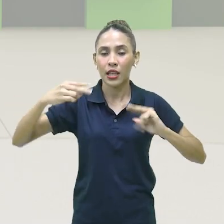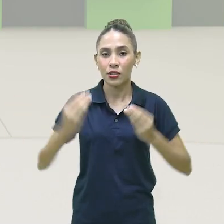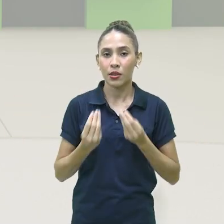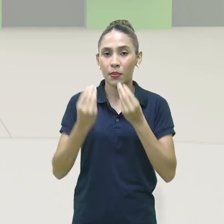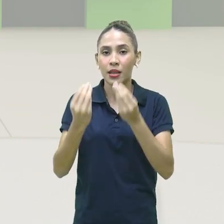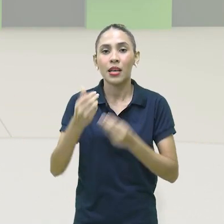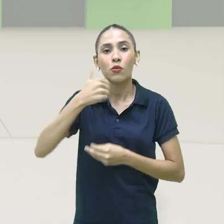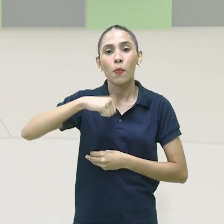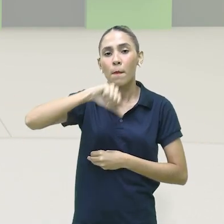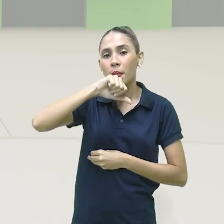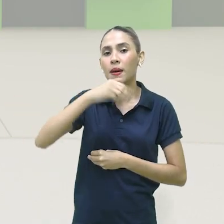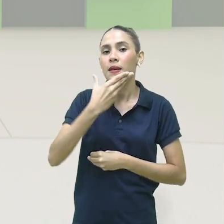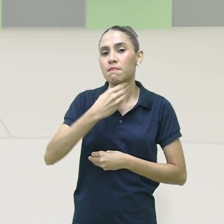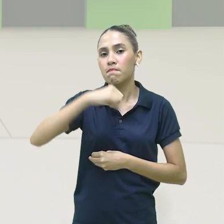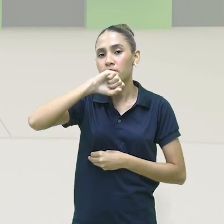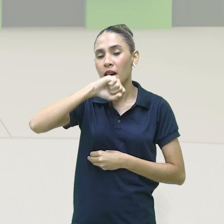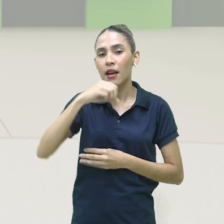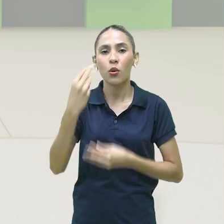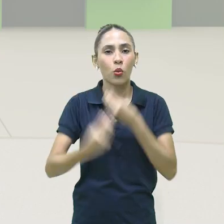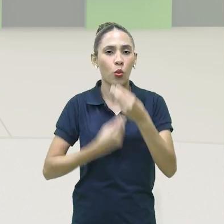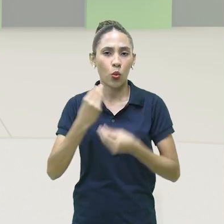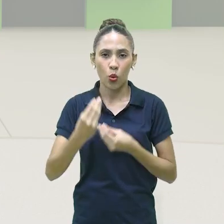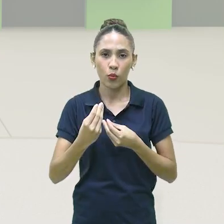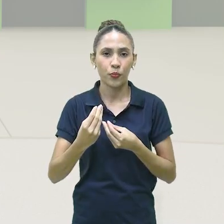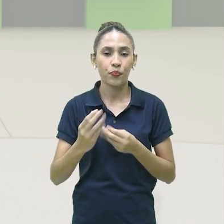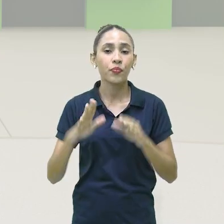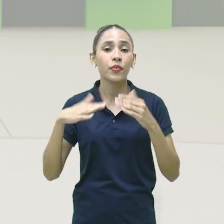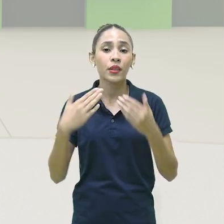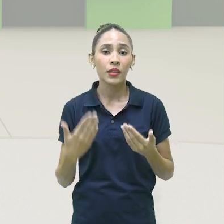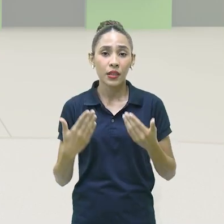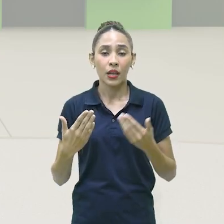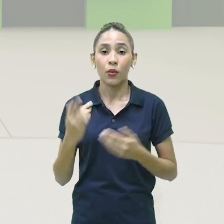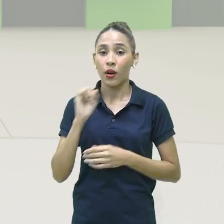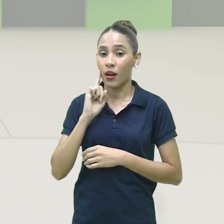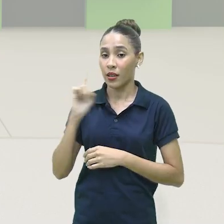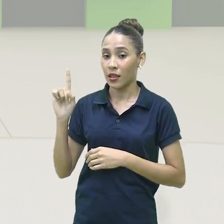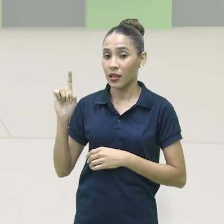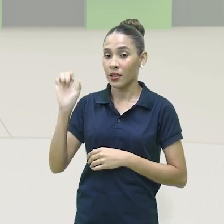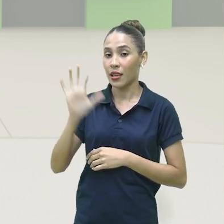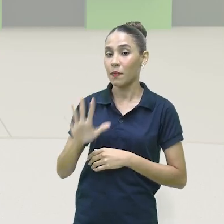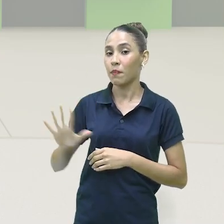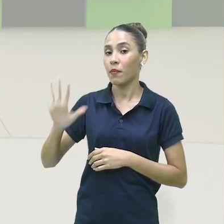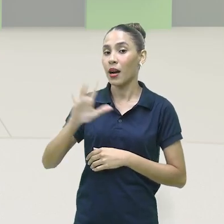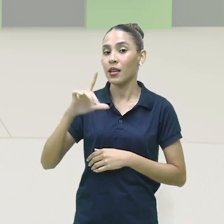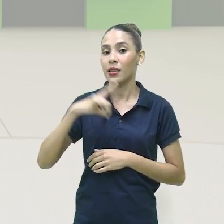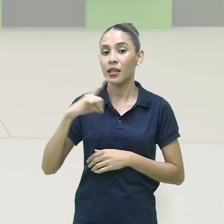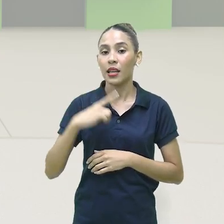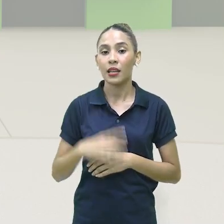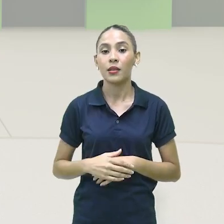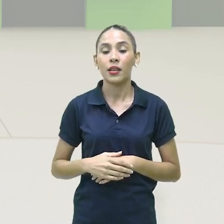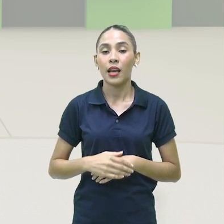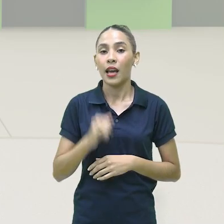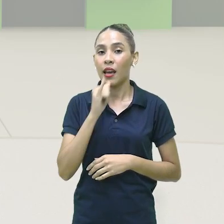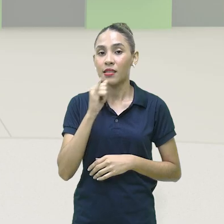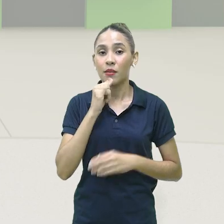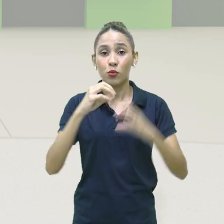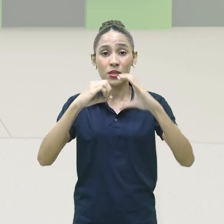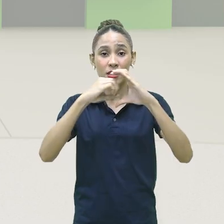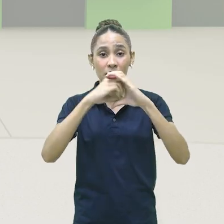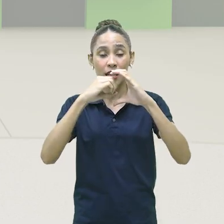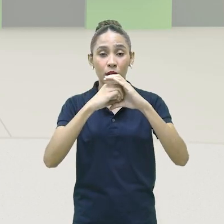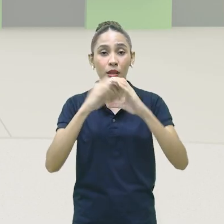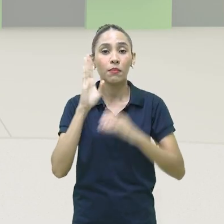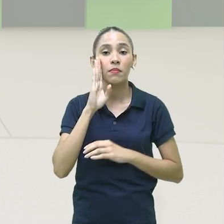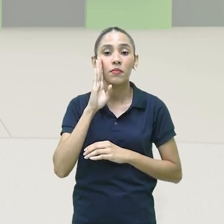descendente para o outro. Nessa animação aqui que vocês estão vendo, nós temos um indivíduo unicelular.